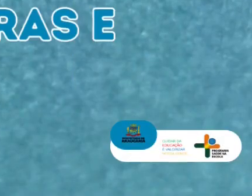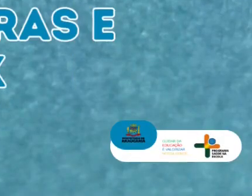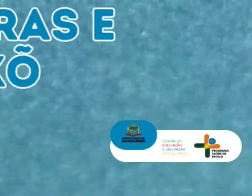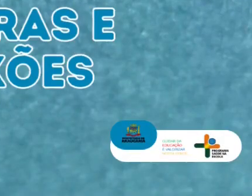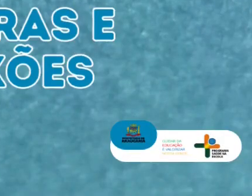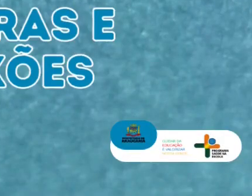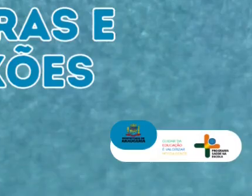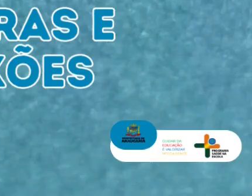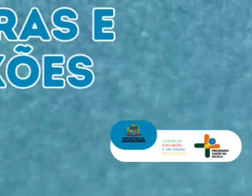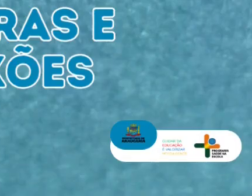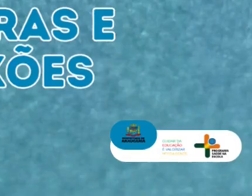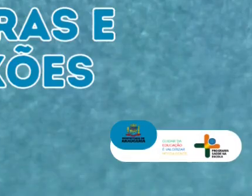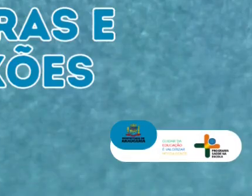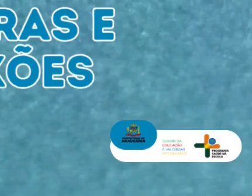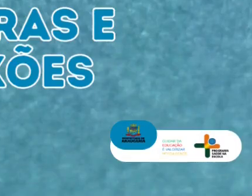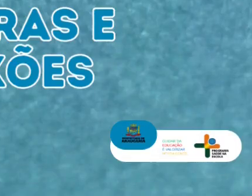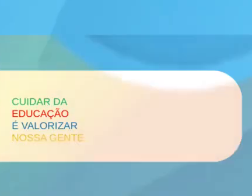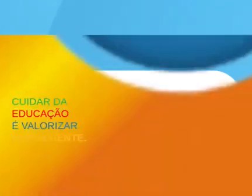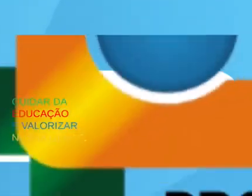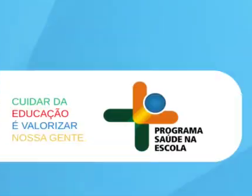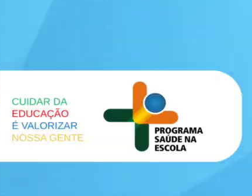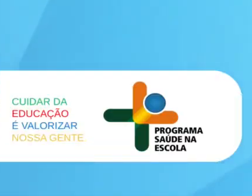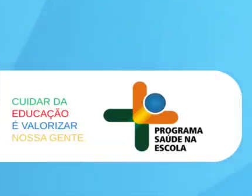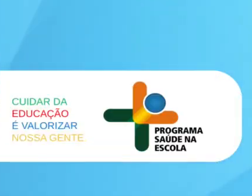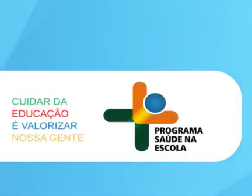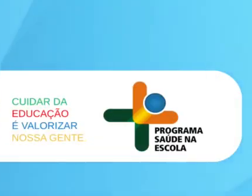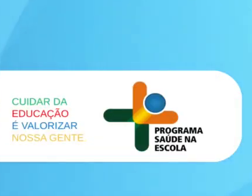Oi pessoal, que bom que você veio!